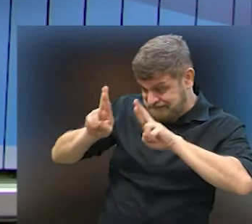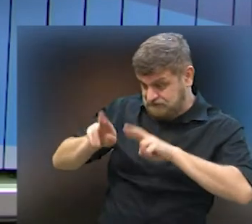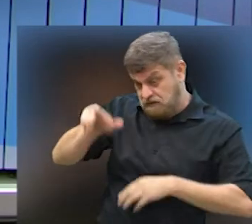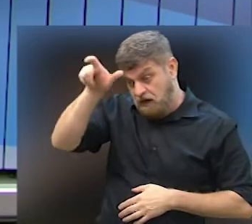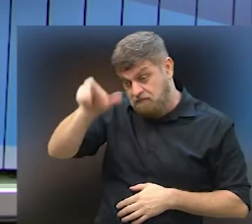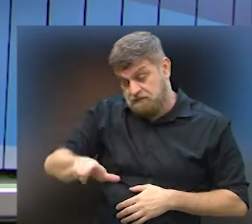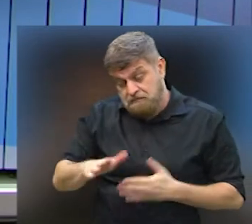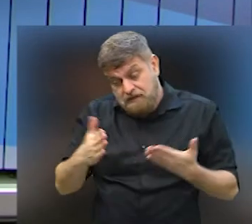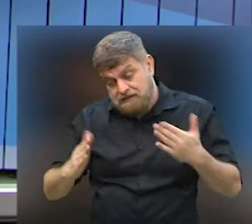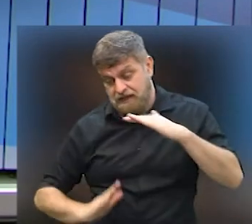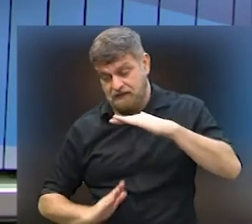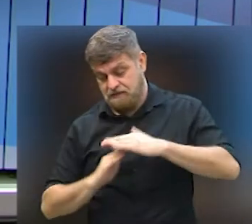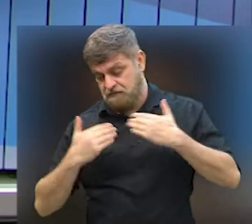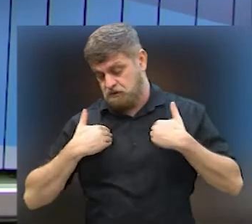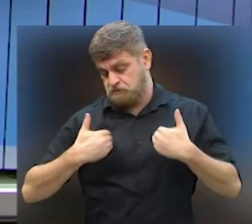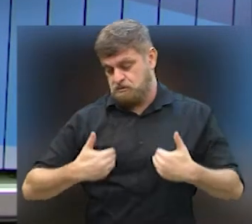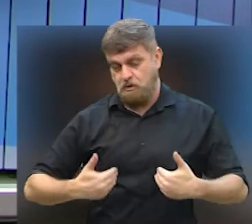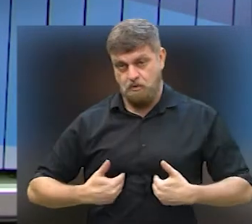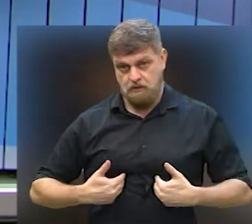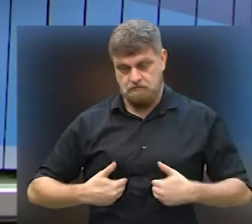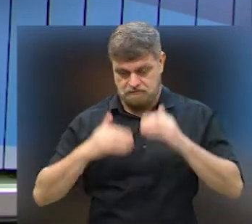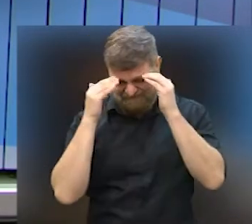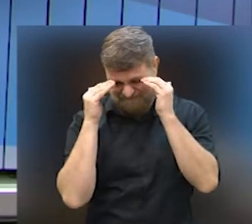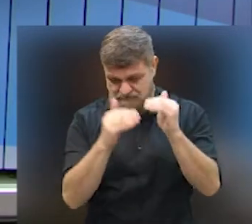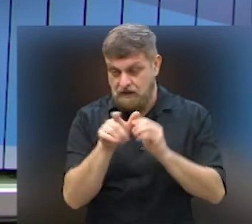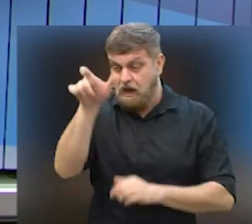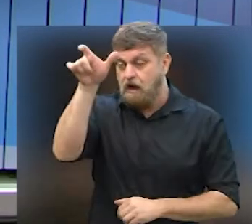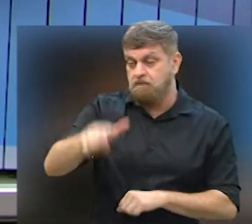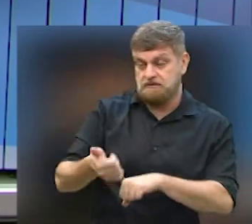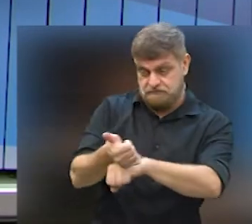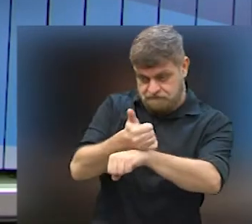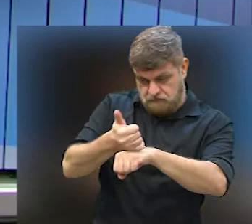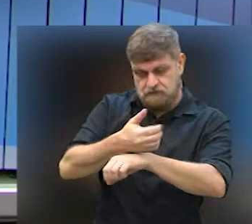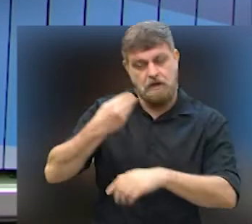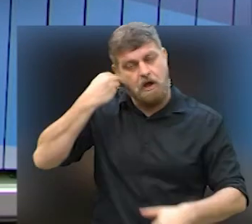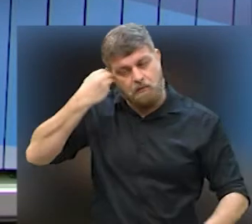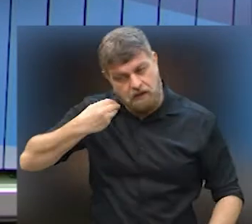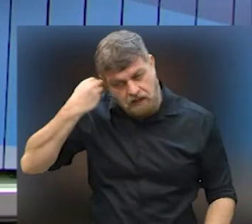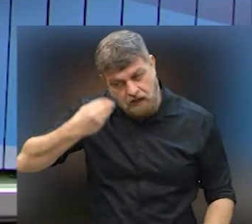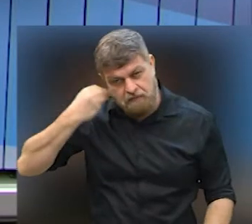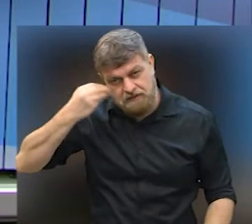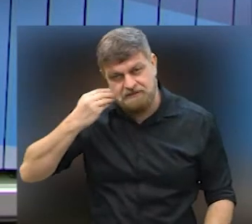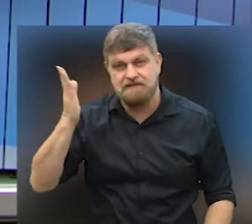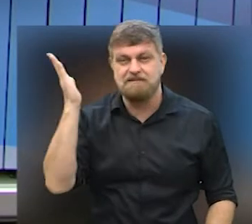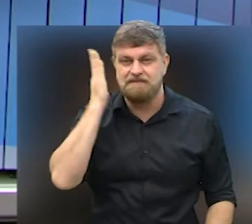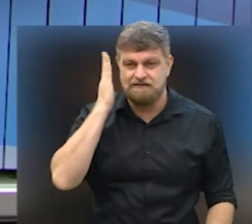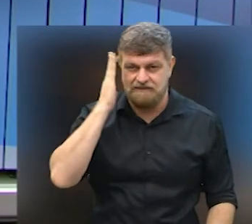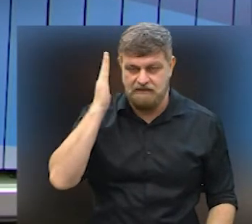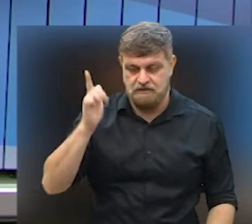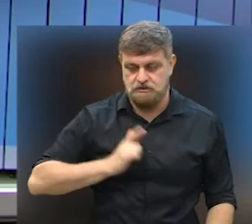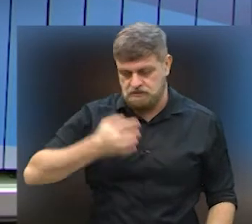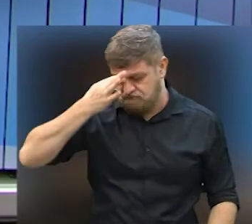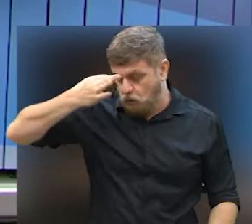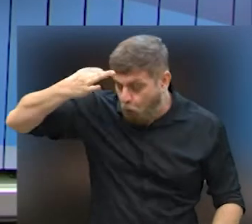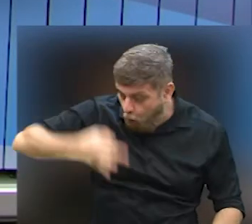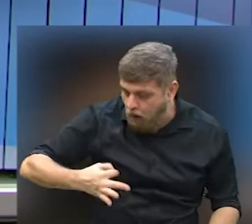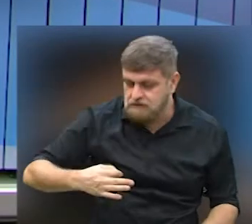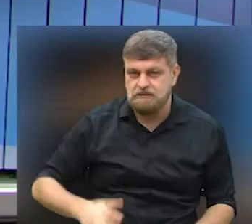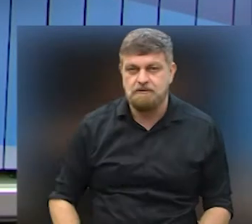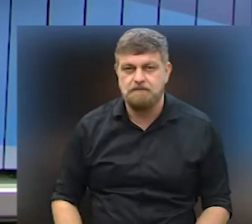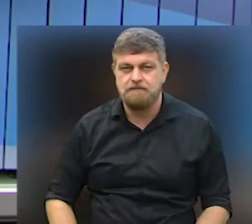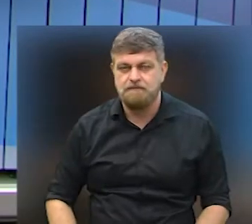queria, mas existe o limite do corpo e um atleta e uma pessoa experiente esportista como você tinha essa